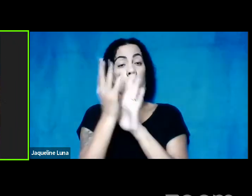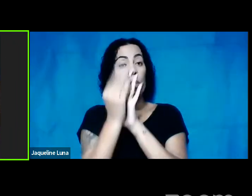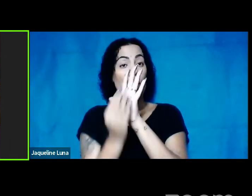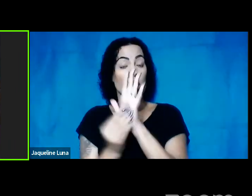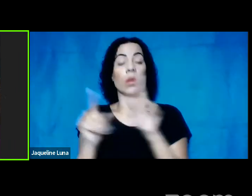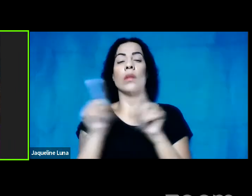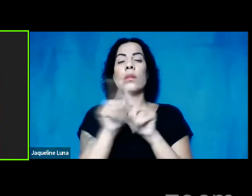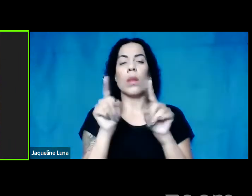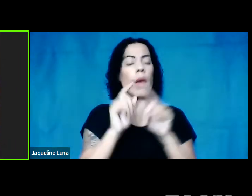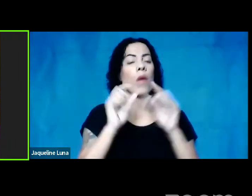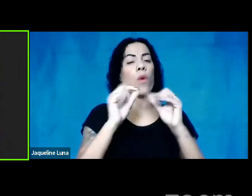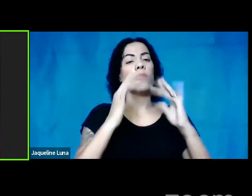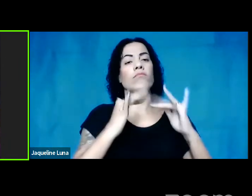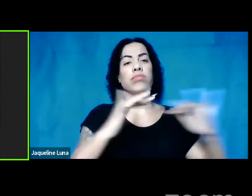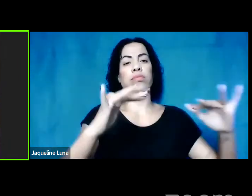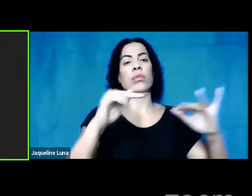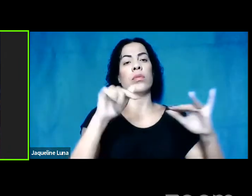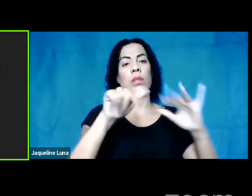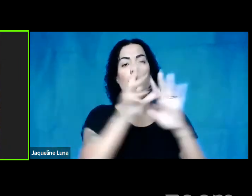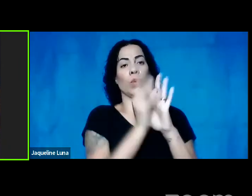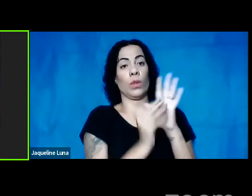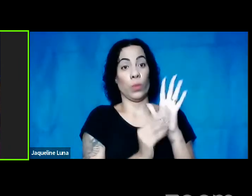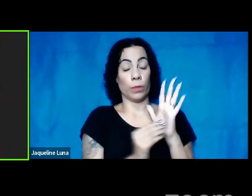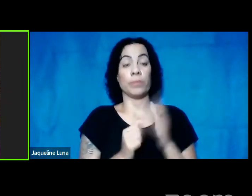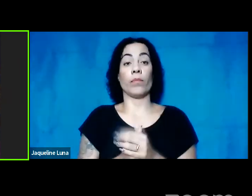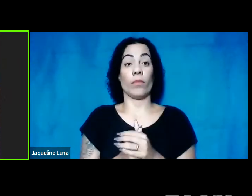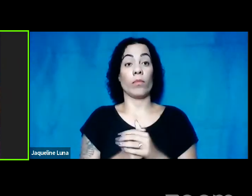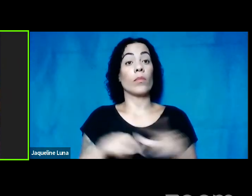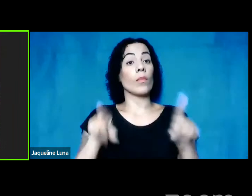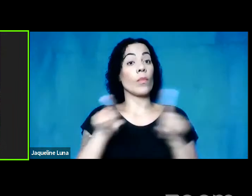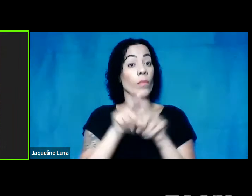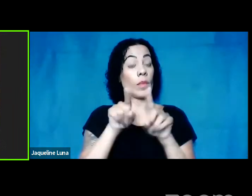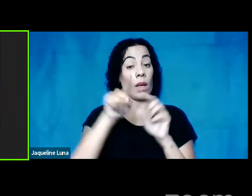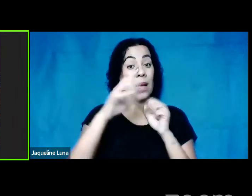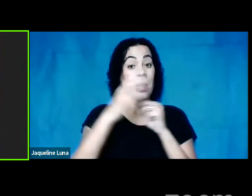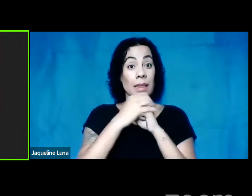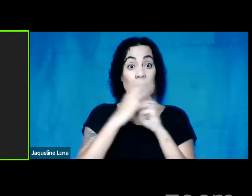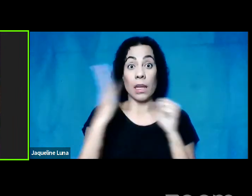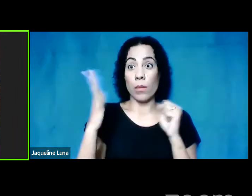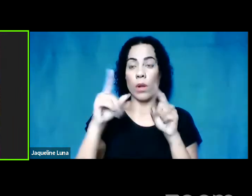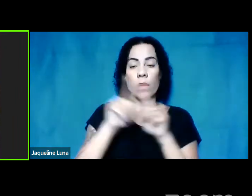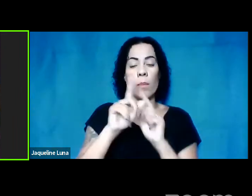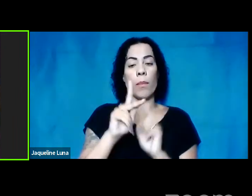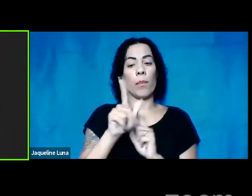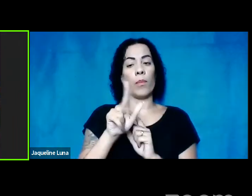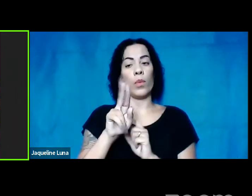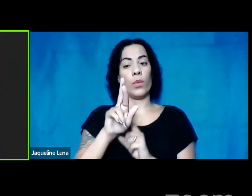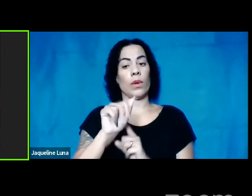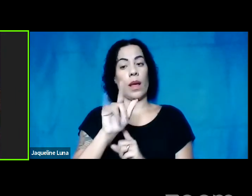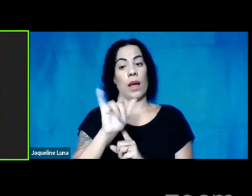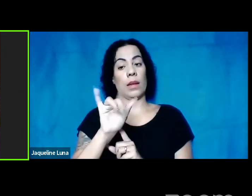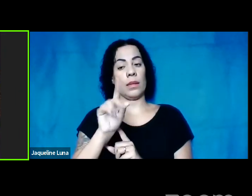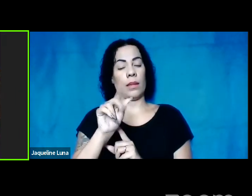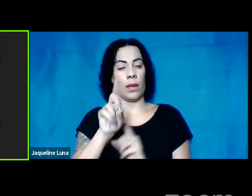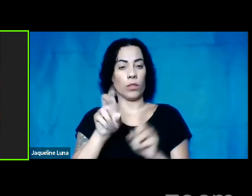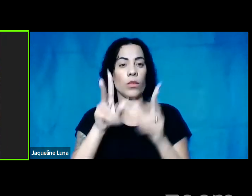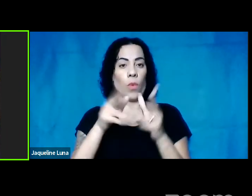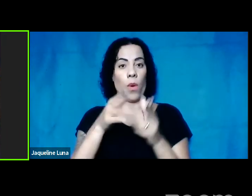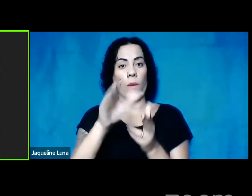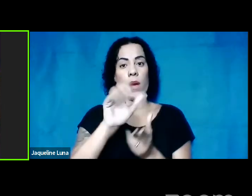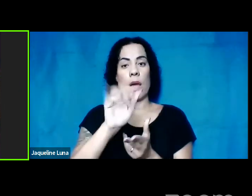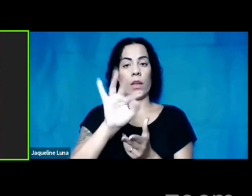na circulação desses conteúdos, né? Aliás, a democracia e a pluralidade, como bem aí reforçou Kátia,